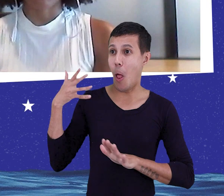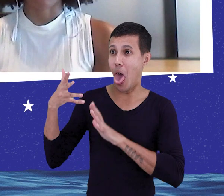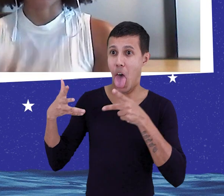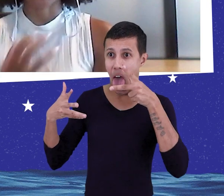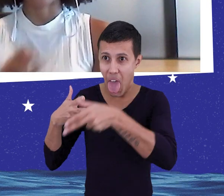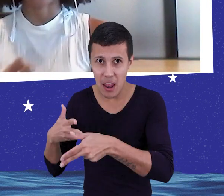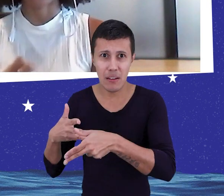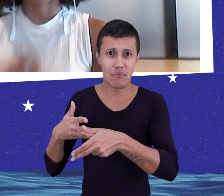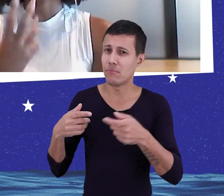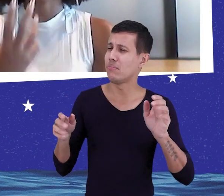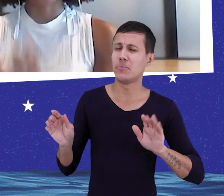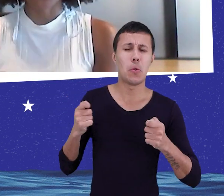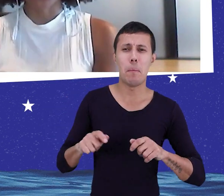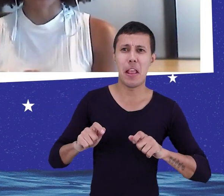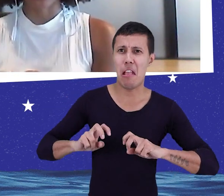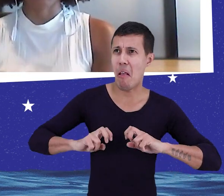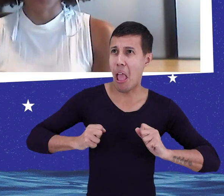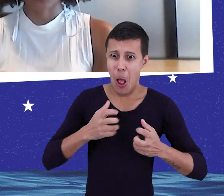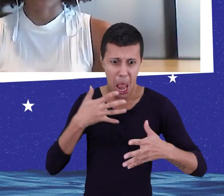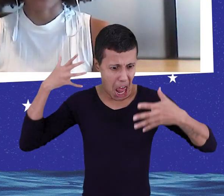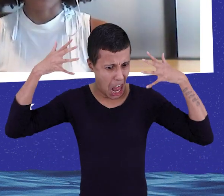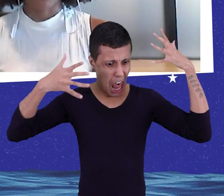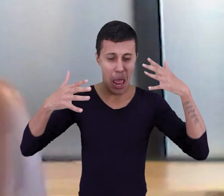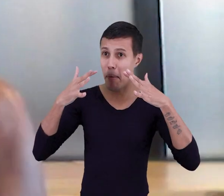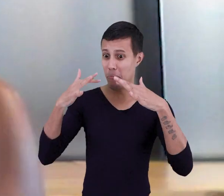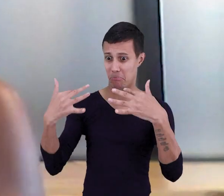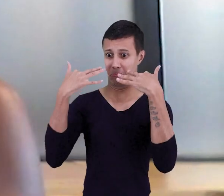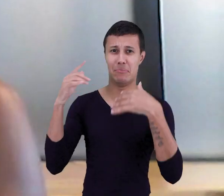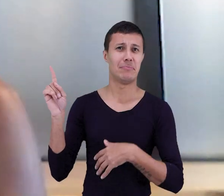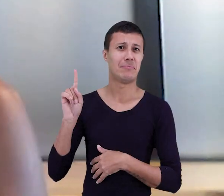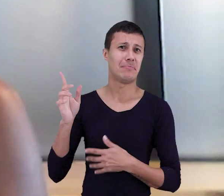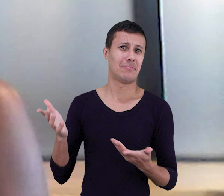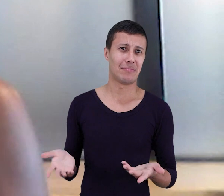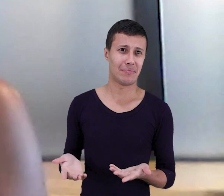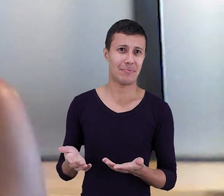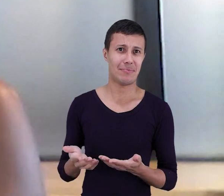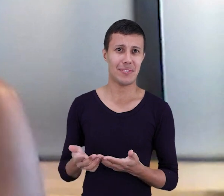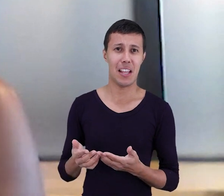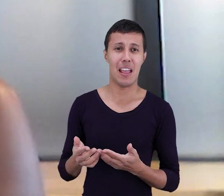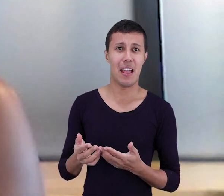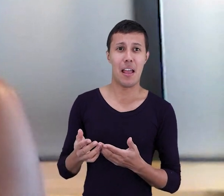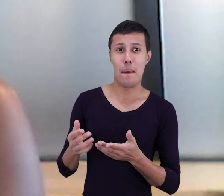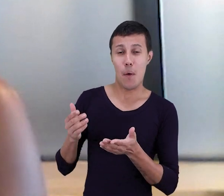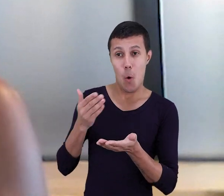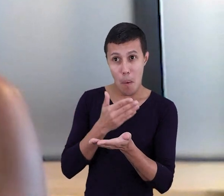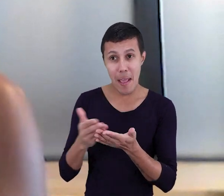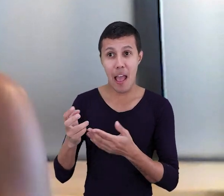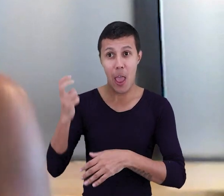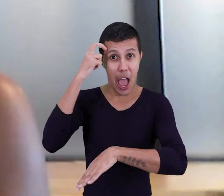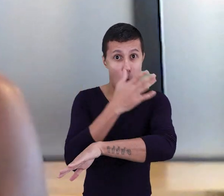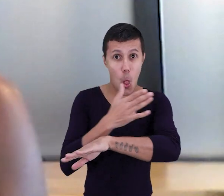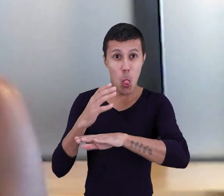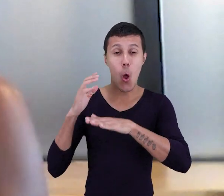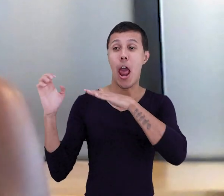ouçam a minha voz, eu não preciso alterar o meu tom de voz para que me ouçam, né? O Gilmar é o guardião da nossa cultura, desenvolvendo a cultura da empresa, onde